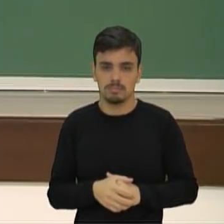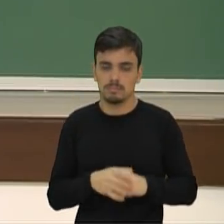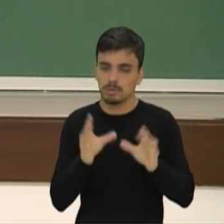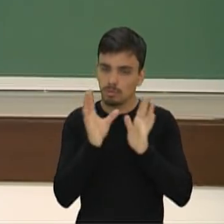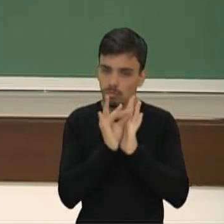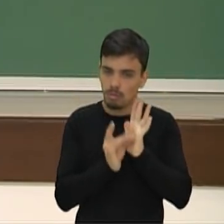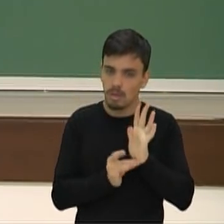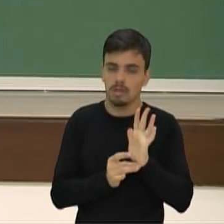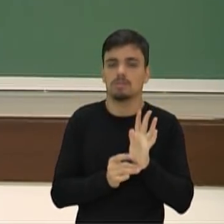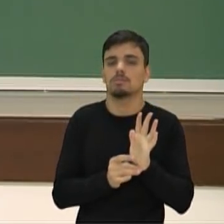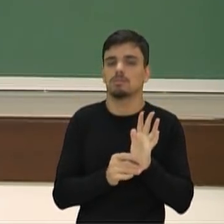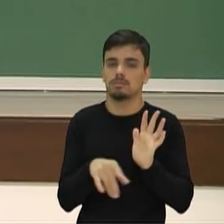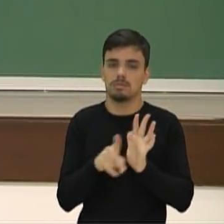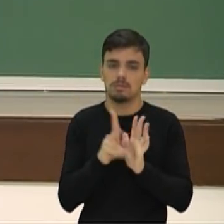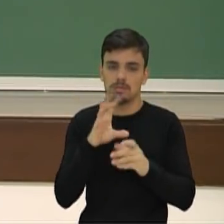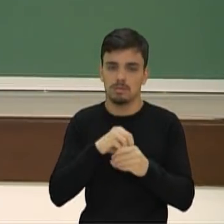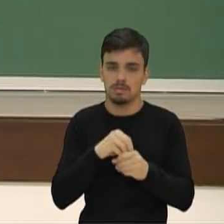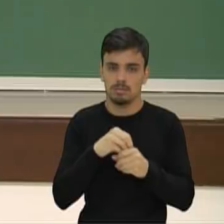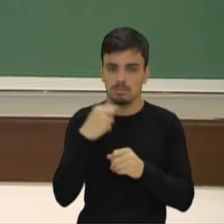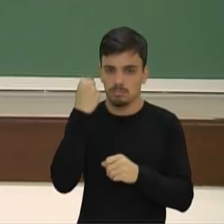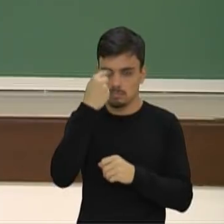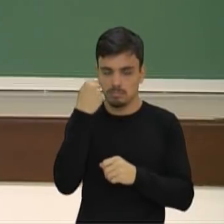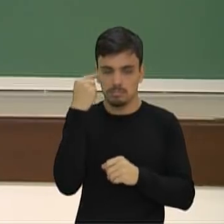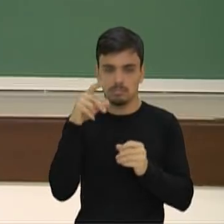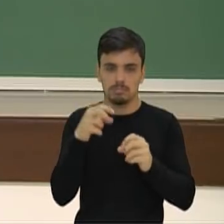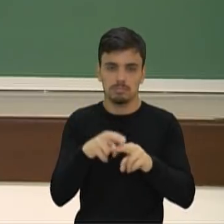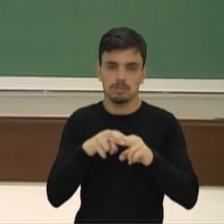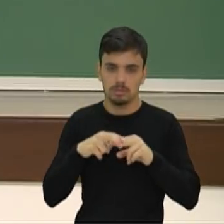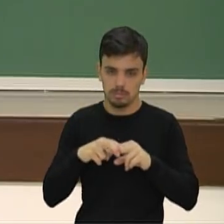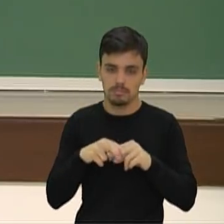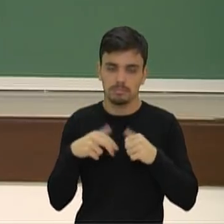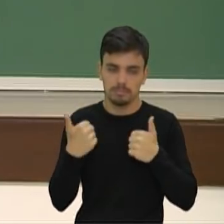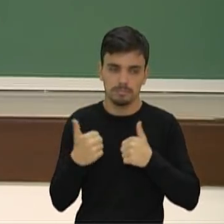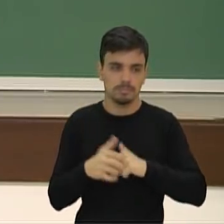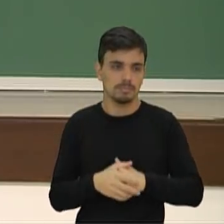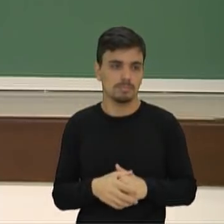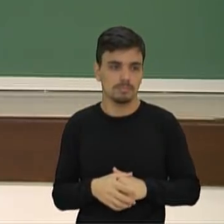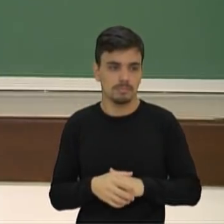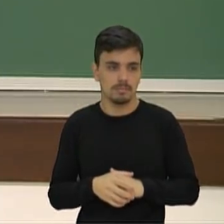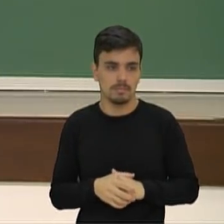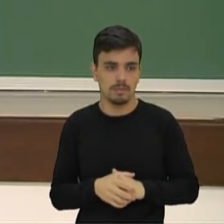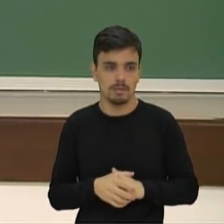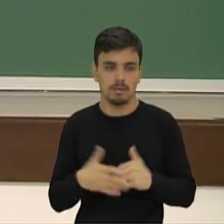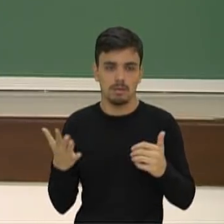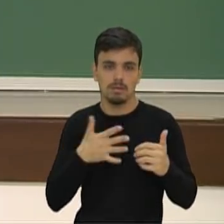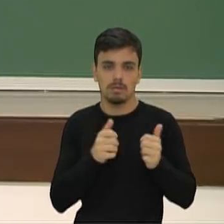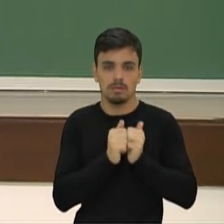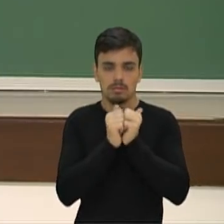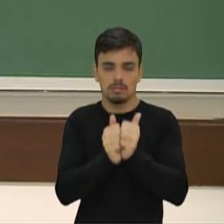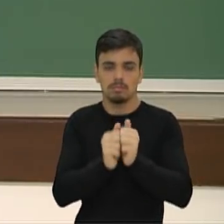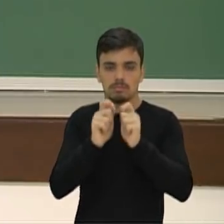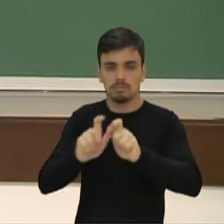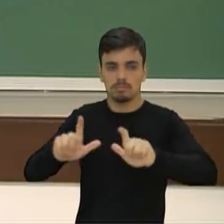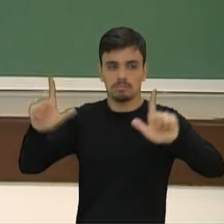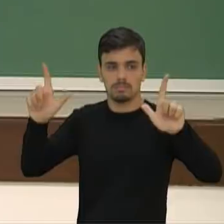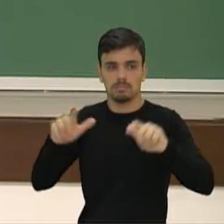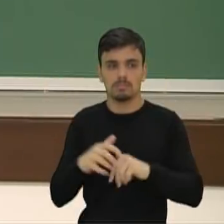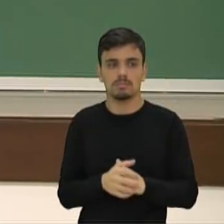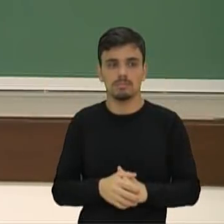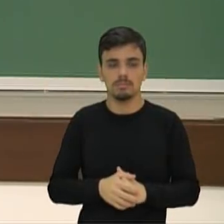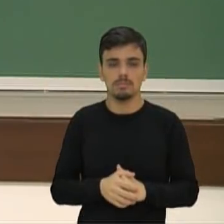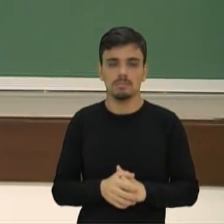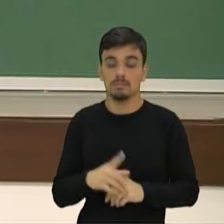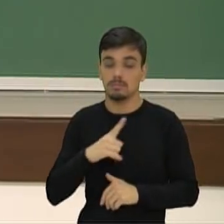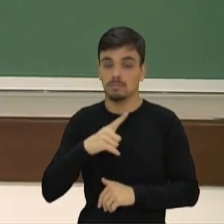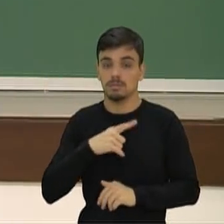colagem, basicamente, que você tinha do olho ali, por causa dessa incisão que acabava sendo agressiva, ok? Me acompanhe na tela novamente. Então, o que temos aqui